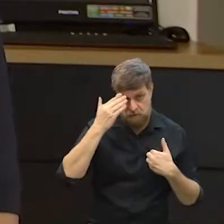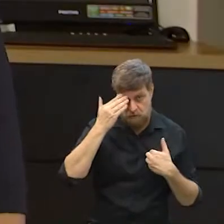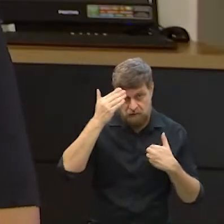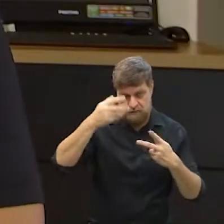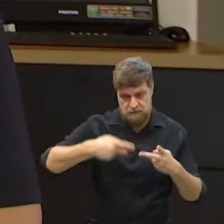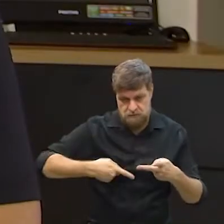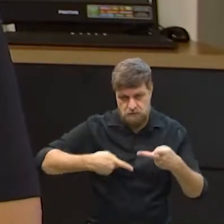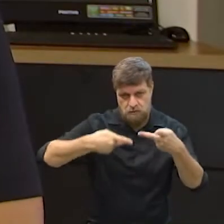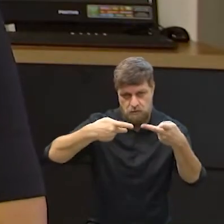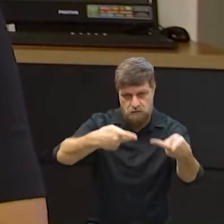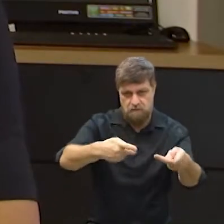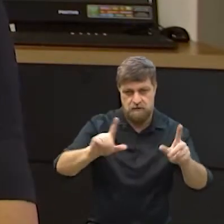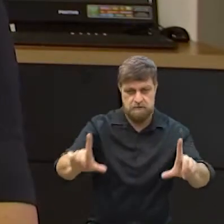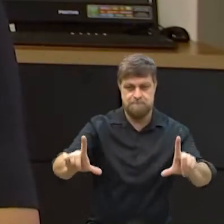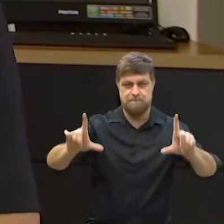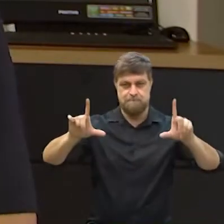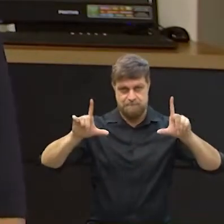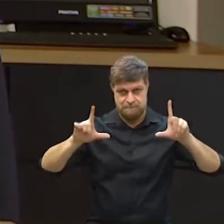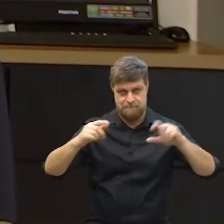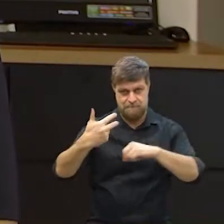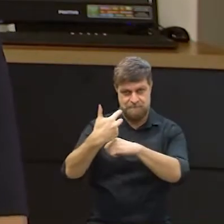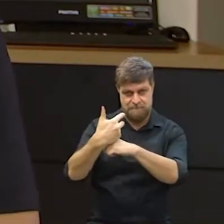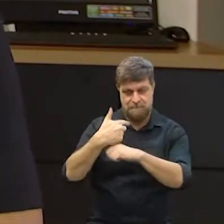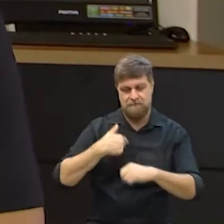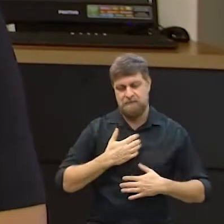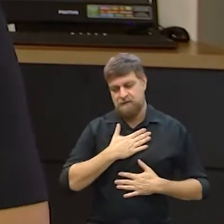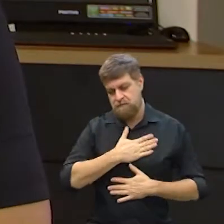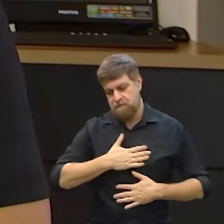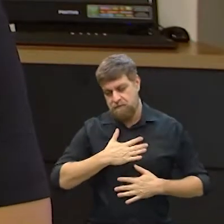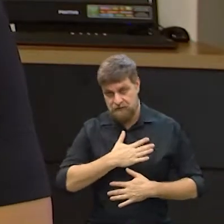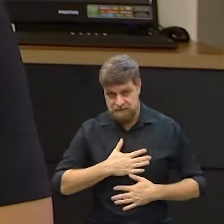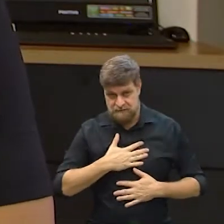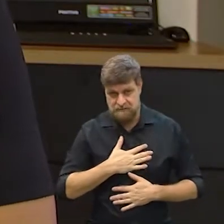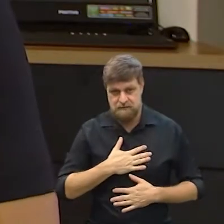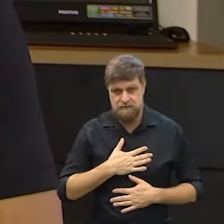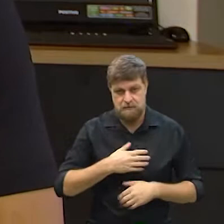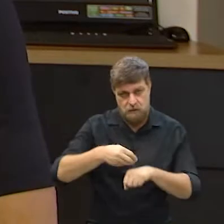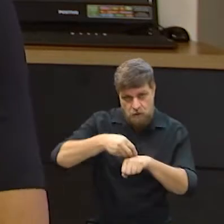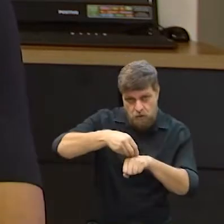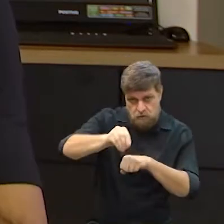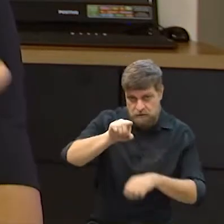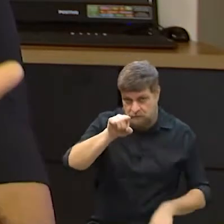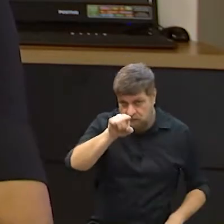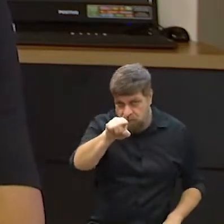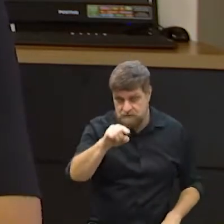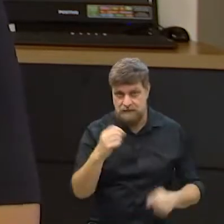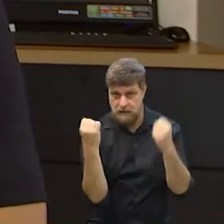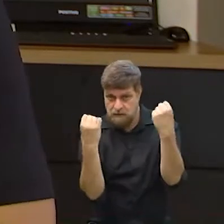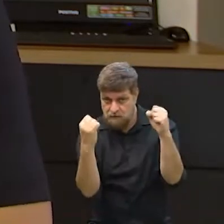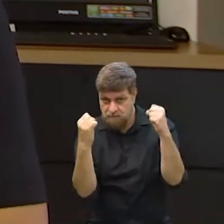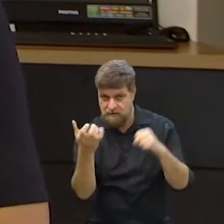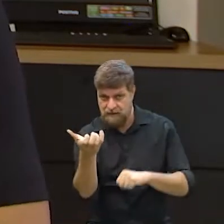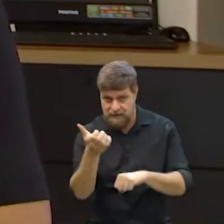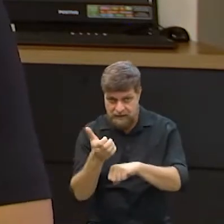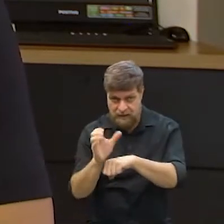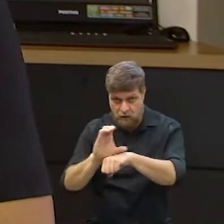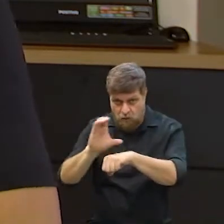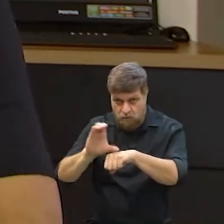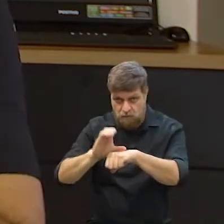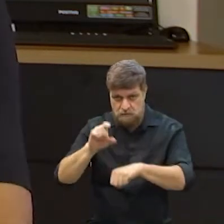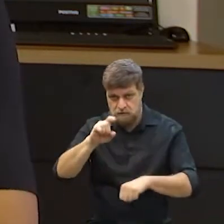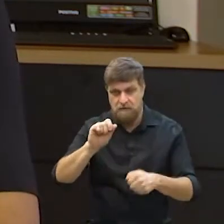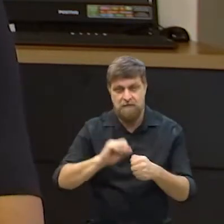eu que agradeço pelo convite, obrigado pela atenção, conte sempre comigo, é sempre um prazer, uma honra. E a dica que eu dou para você que queira fazer educação